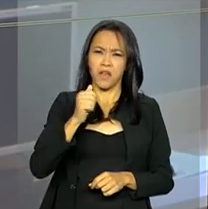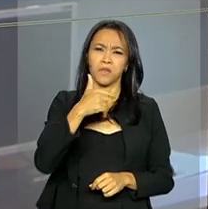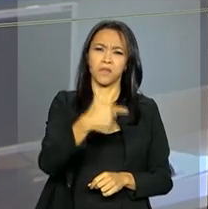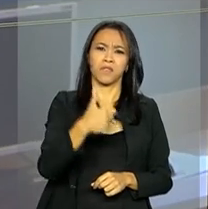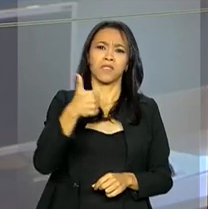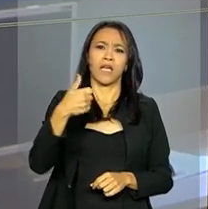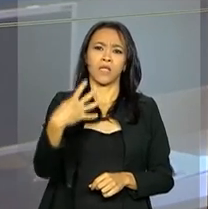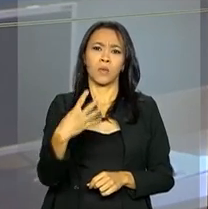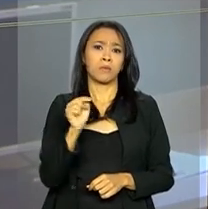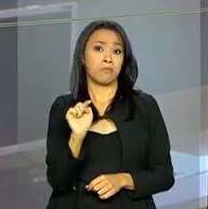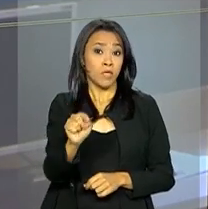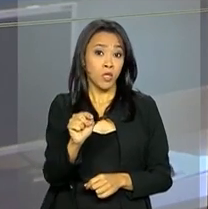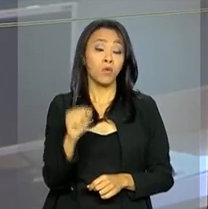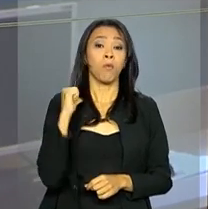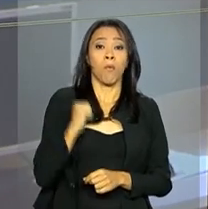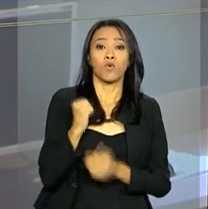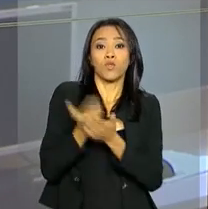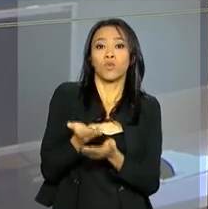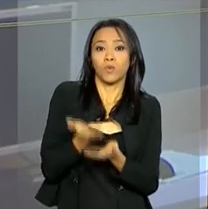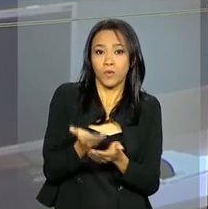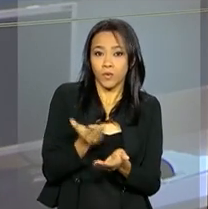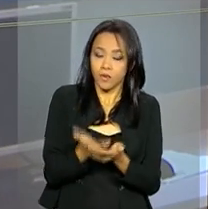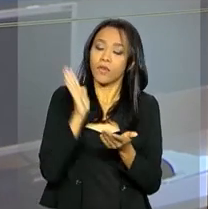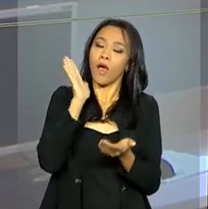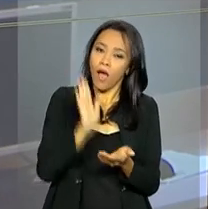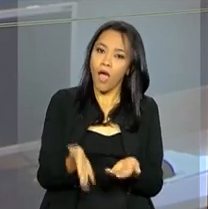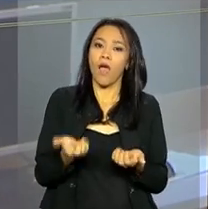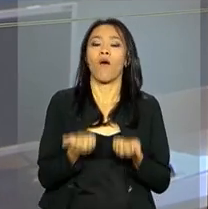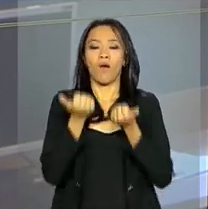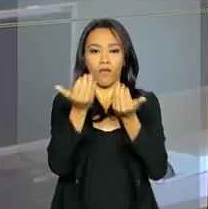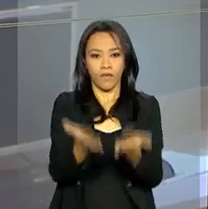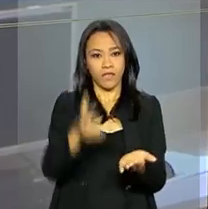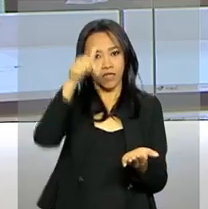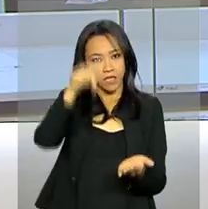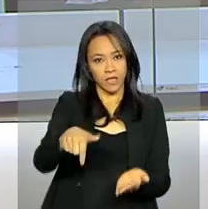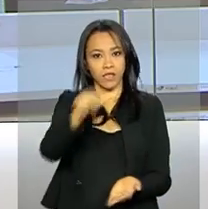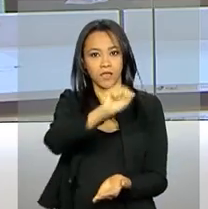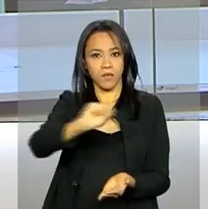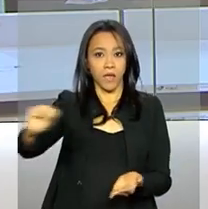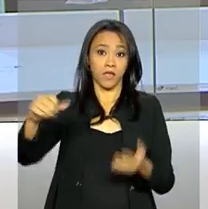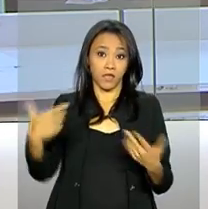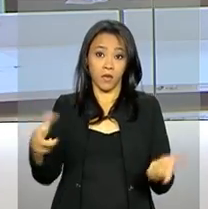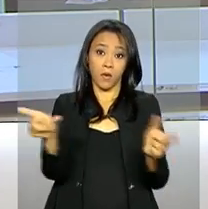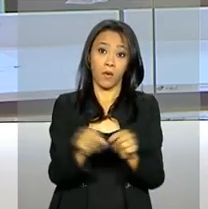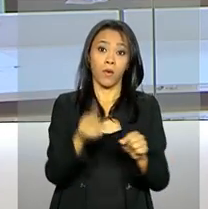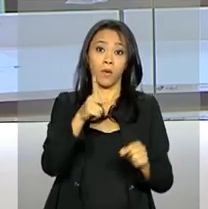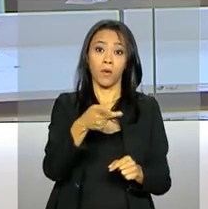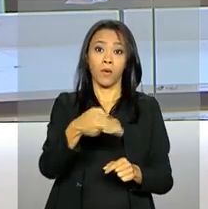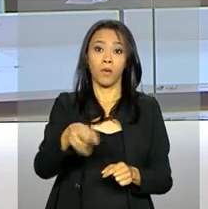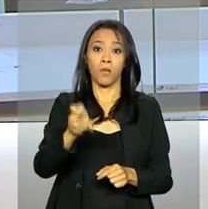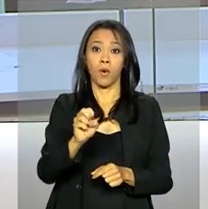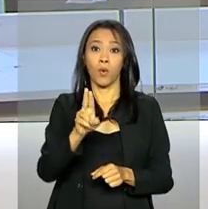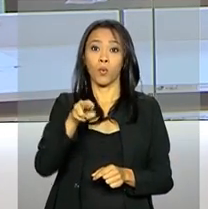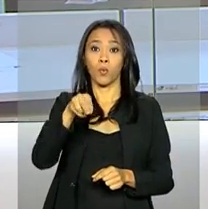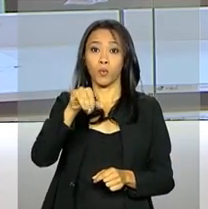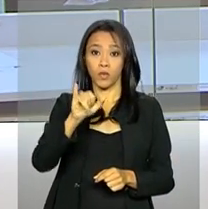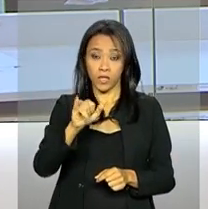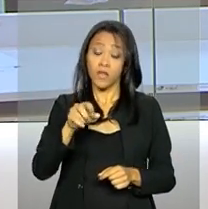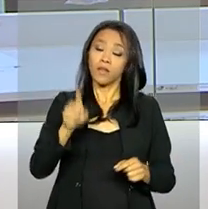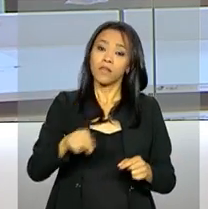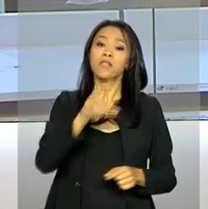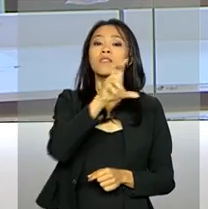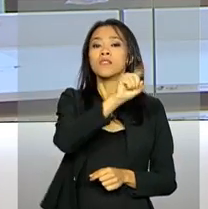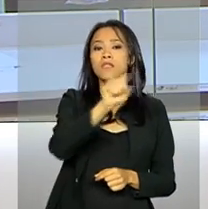mil bolsas de estudo estão sendo oferecidas neste semestre. O ProUni distribui bolsas de estudo totais e parciais